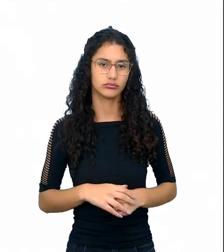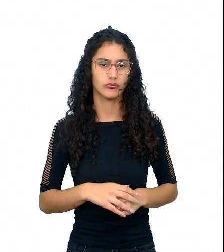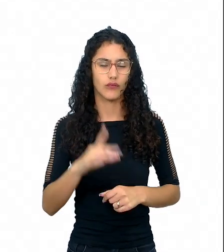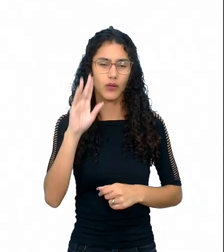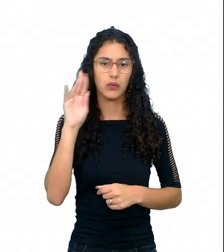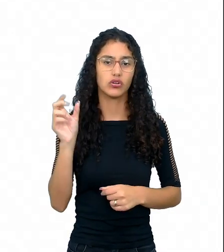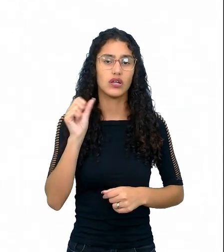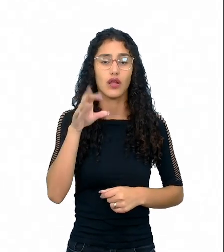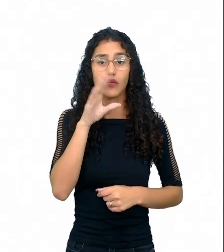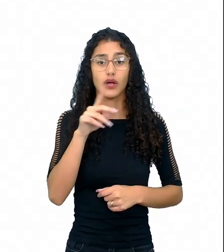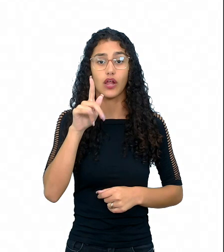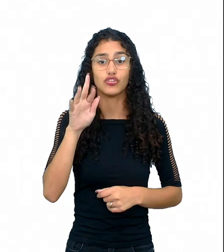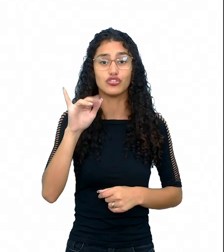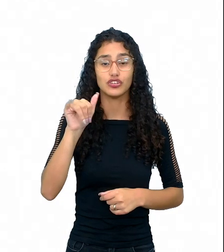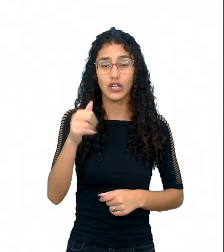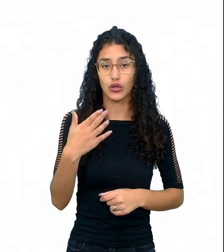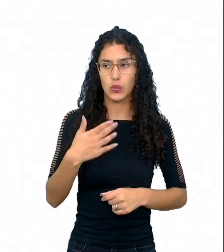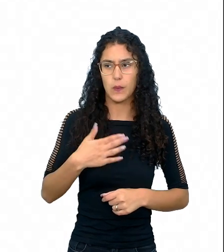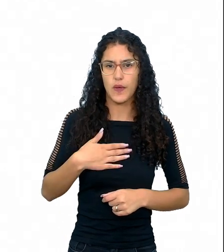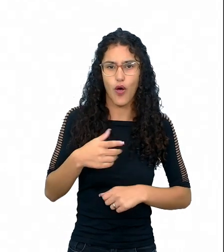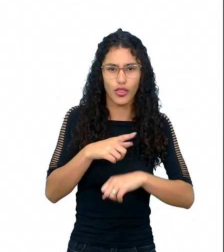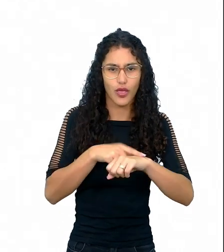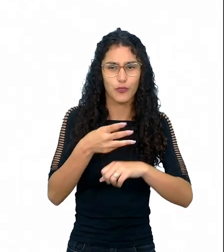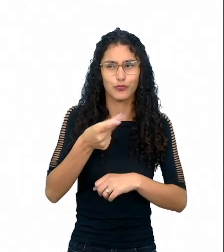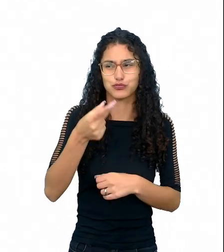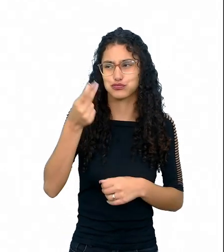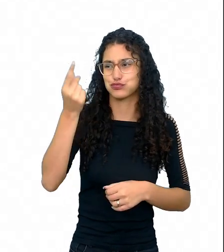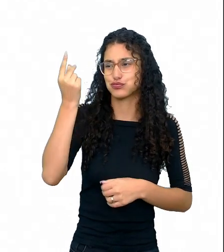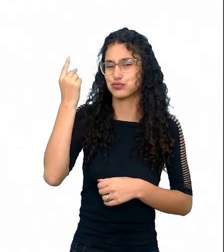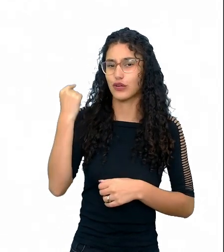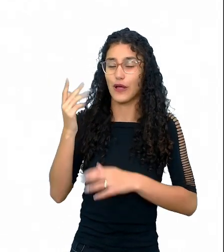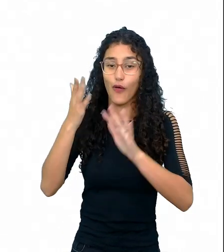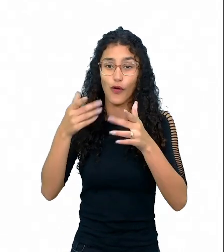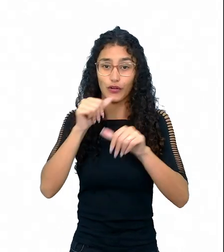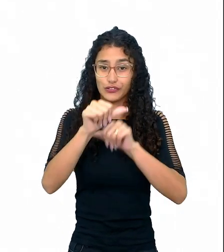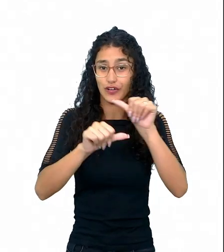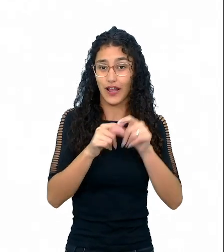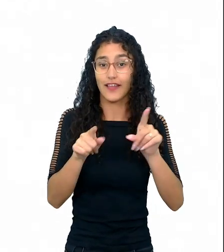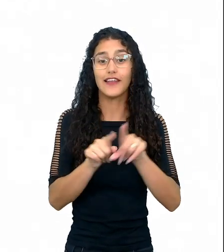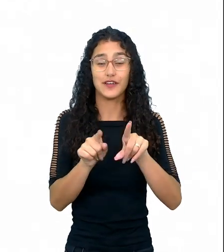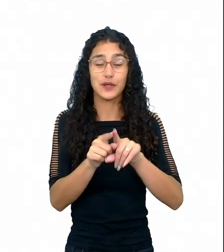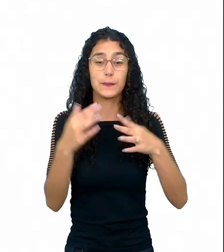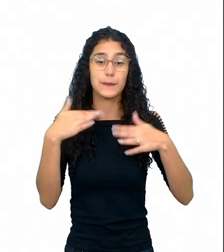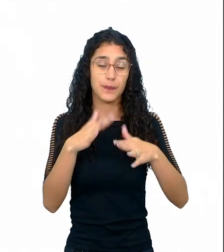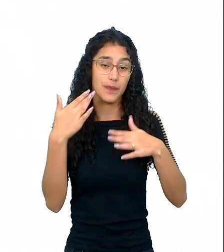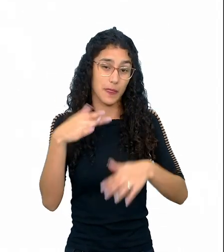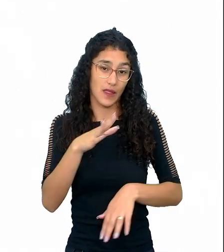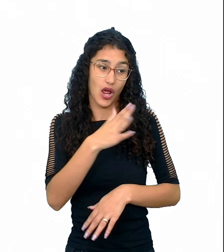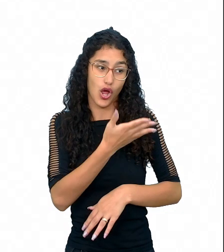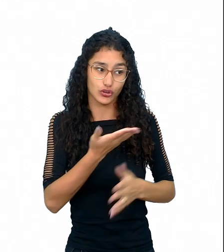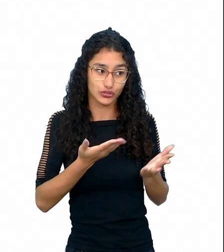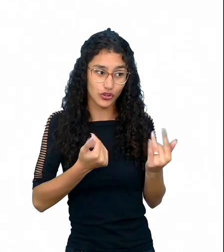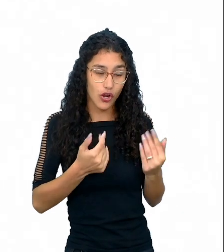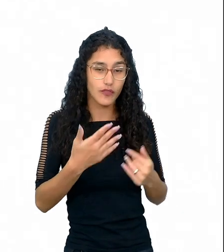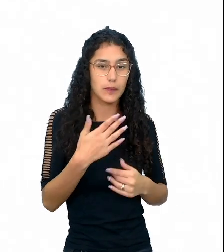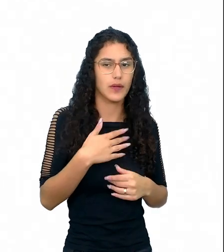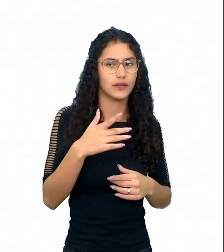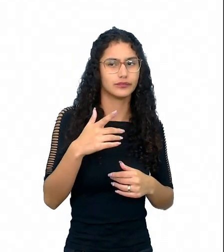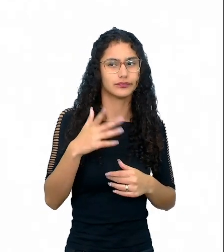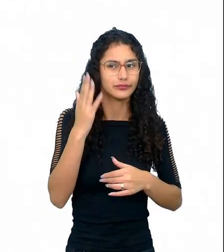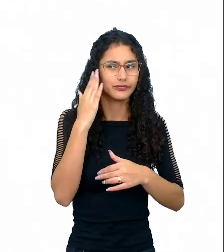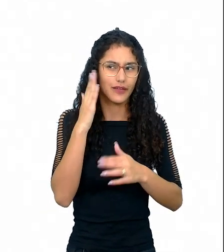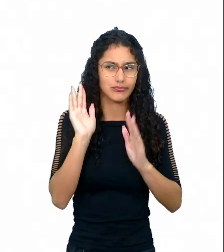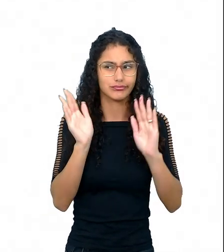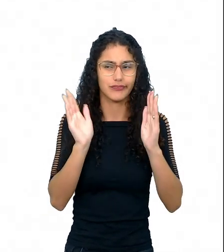Imagina se eu falasse gírias do meu tempo, né? Meu tempo é hoje também, mas quando mais jovem, as minhas gírias já não fazem